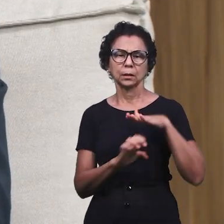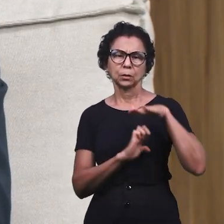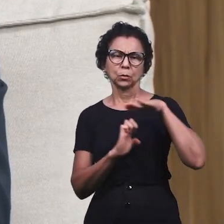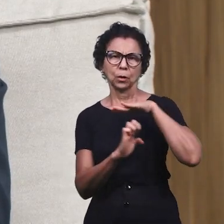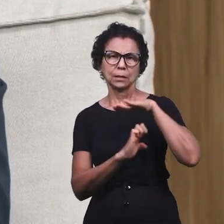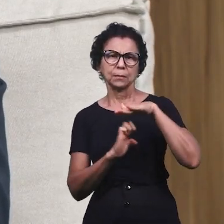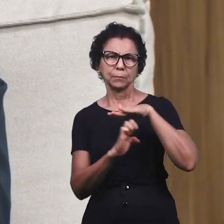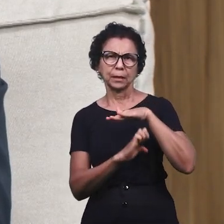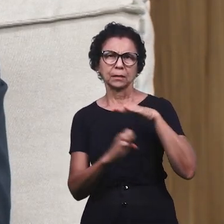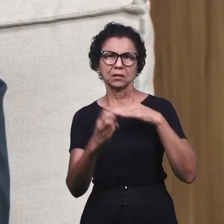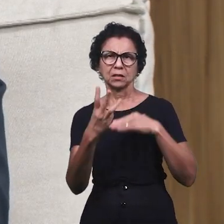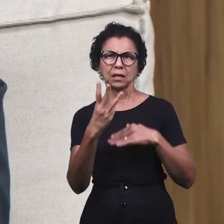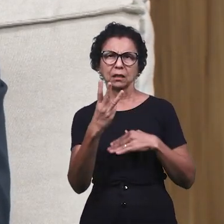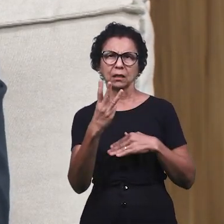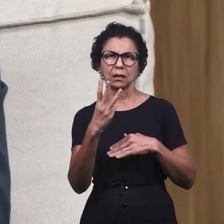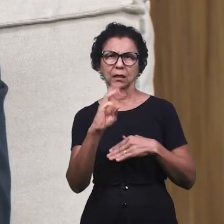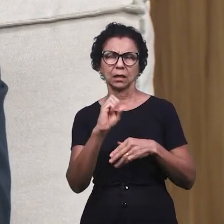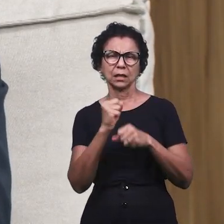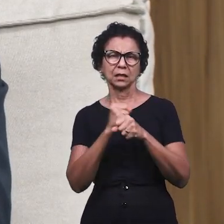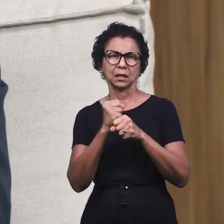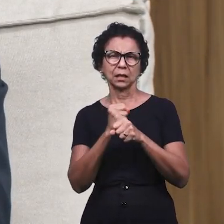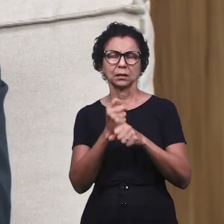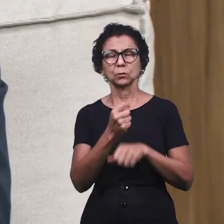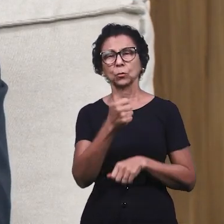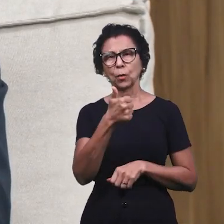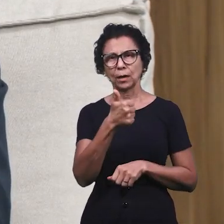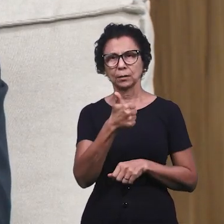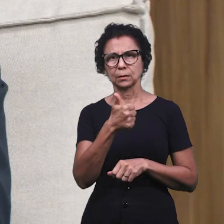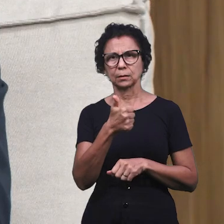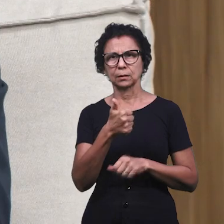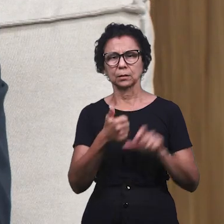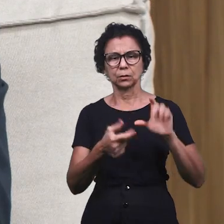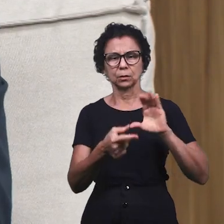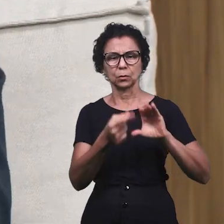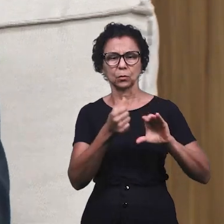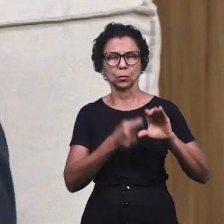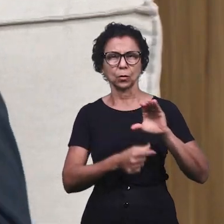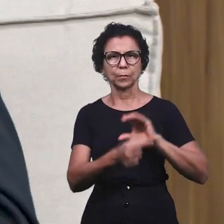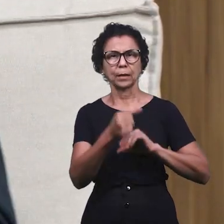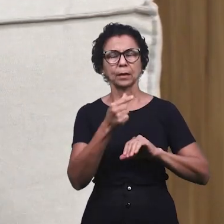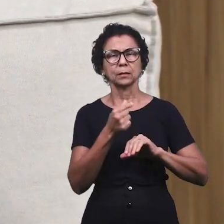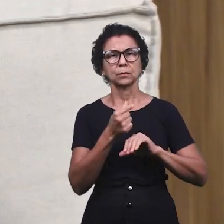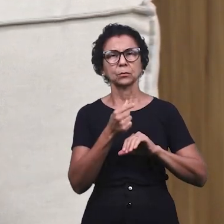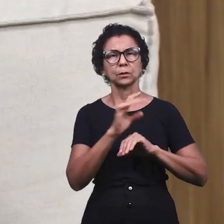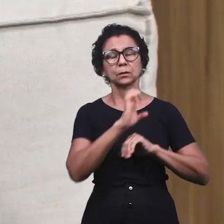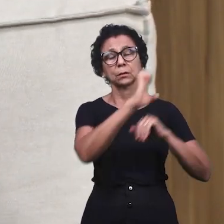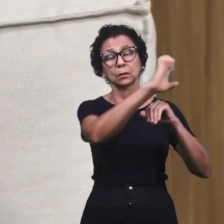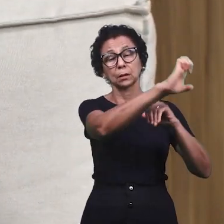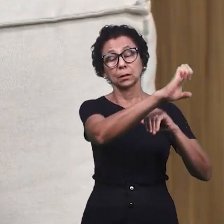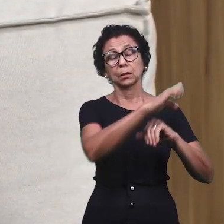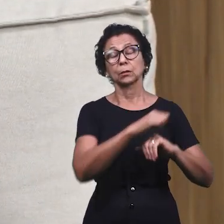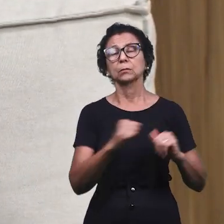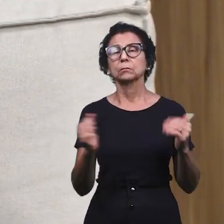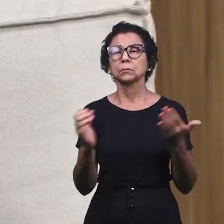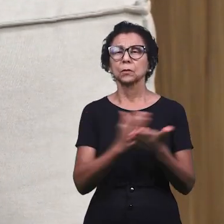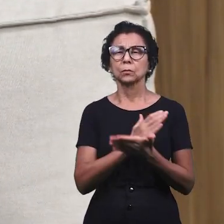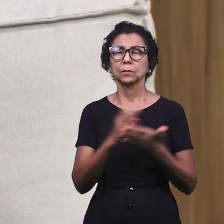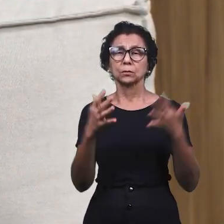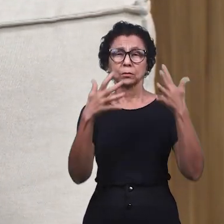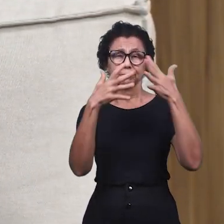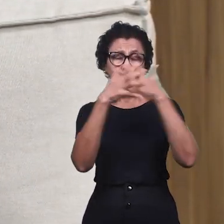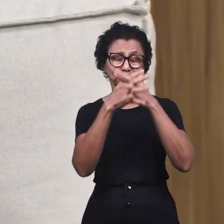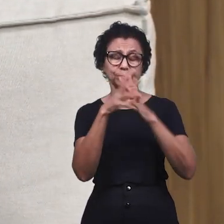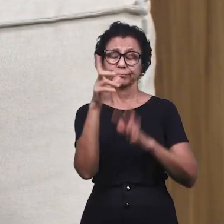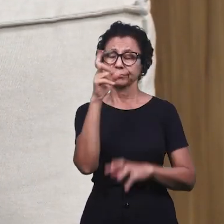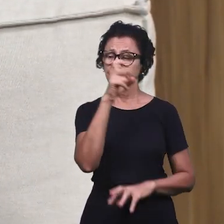estão quase 30 anos de comércio exterior. Mas, você falou assim, o comércio exterior tem uma complexidade, que você tem isso.